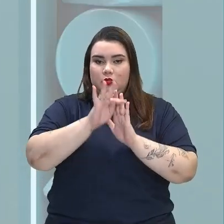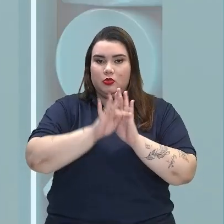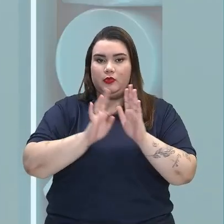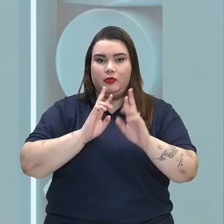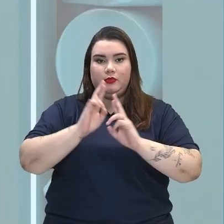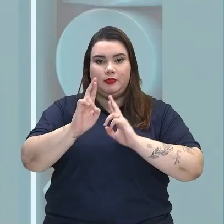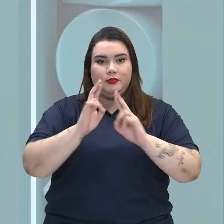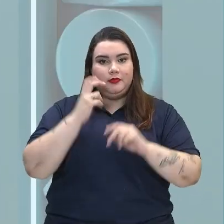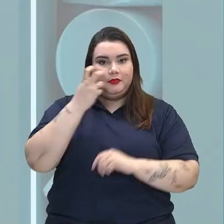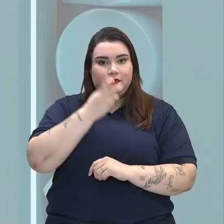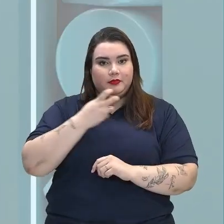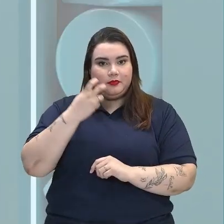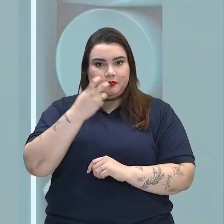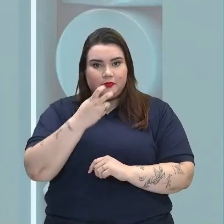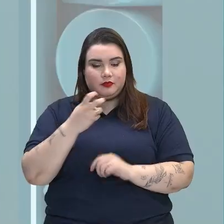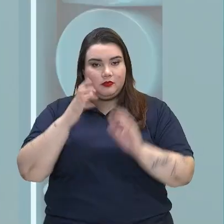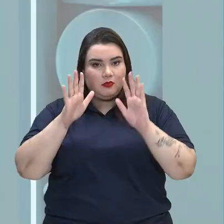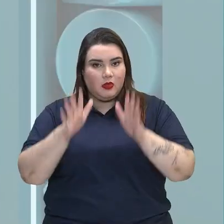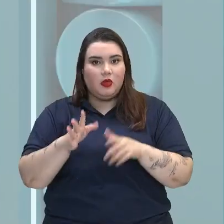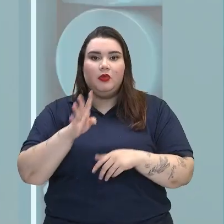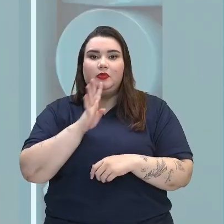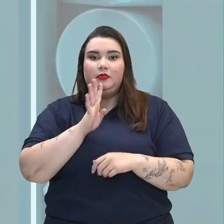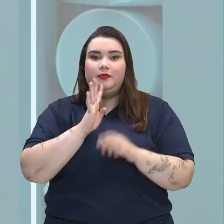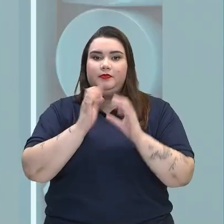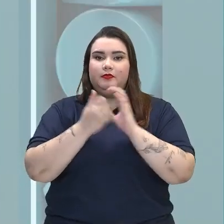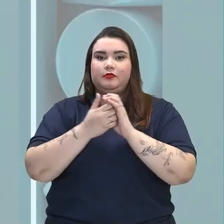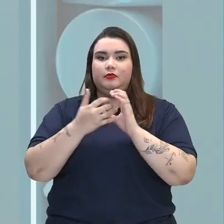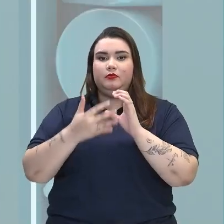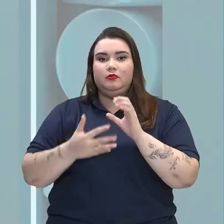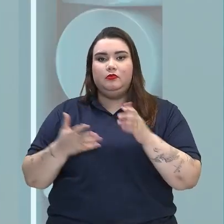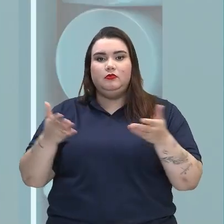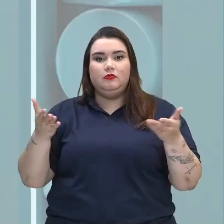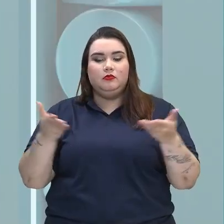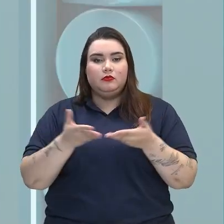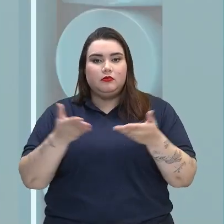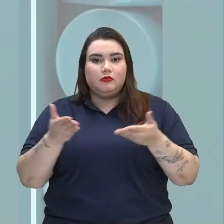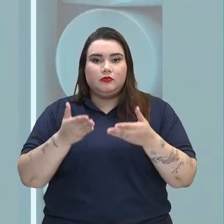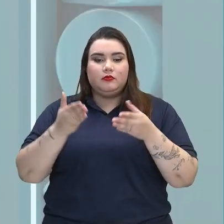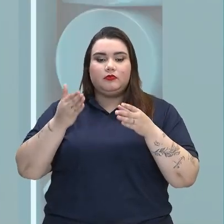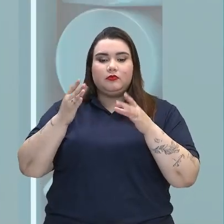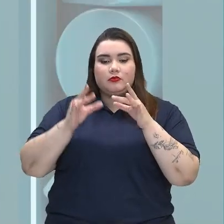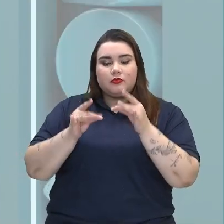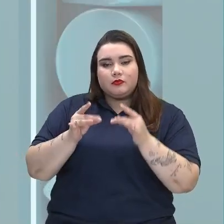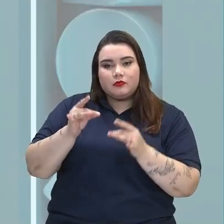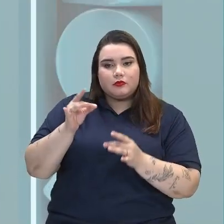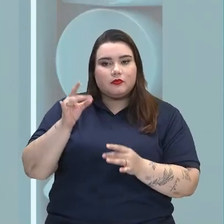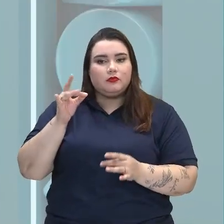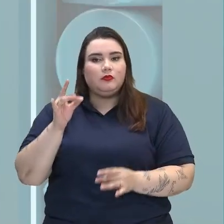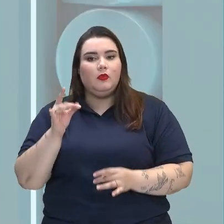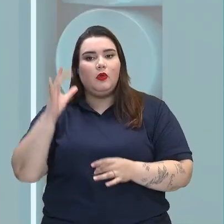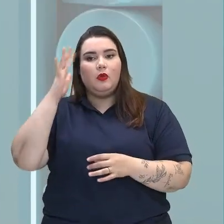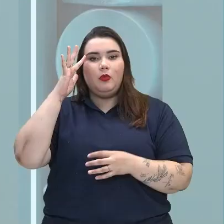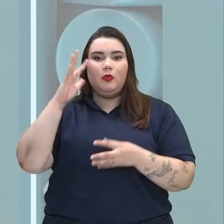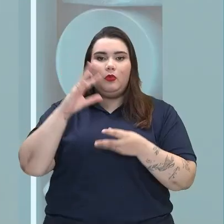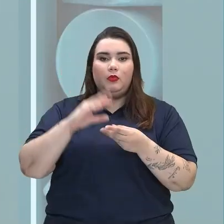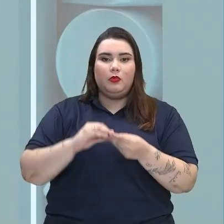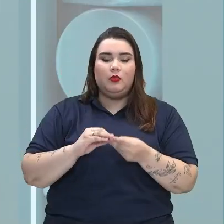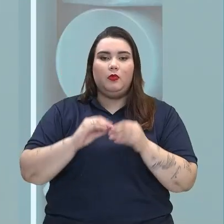entrevista oral, já conheceu os seus elementos, vamos aprofundar, entendendo mais sobre